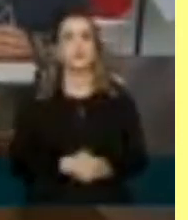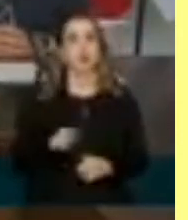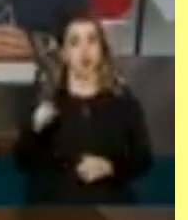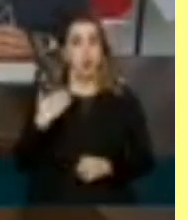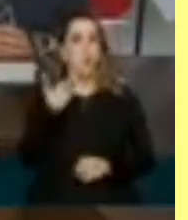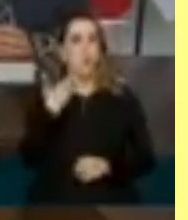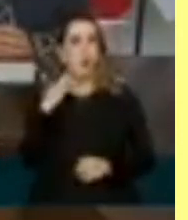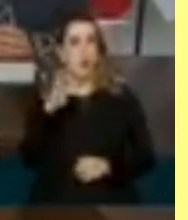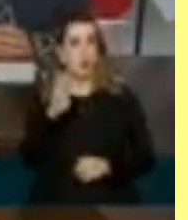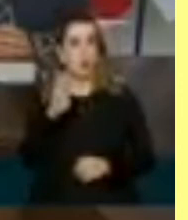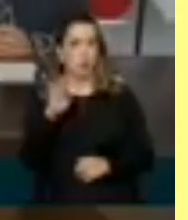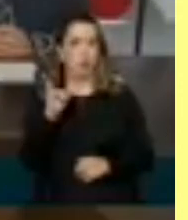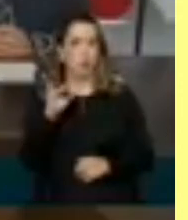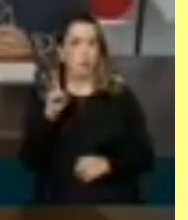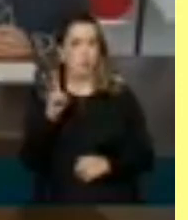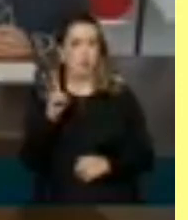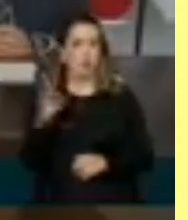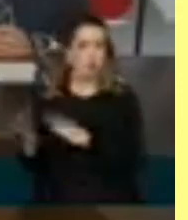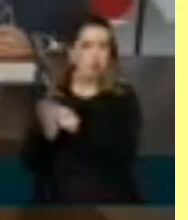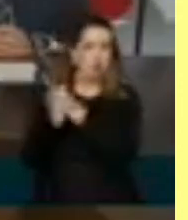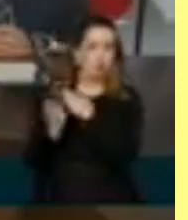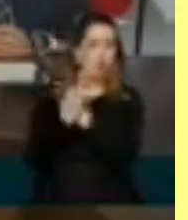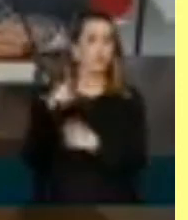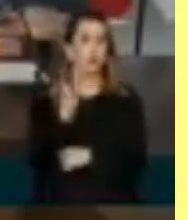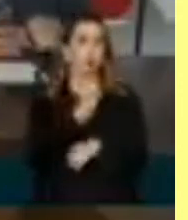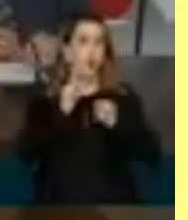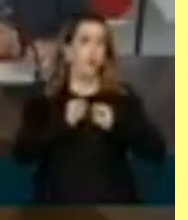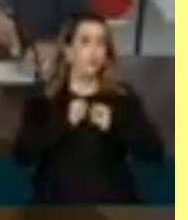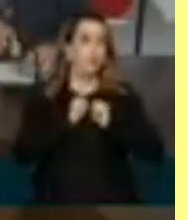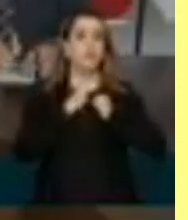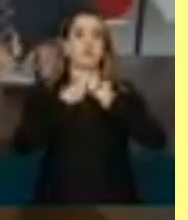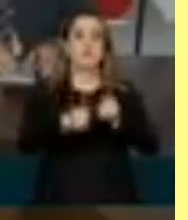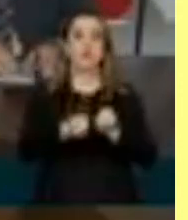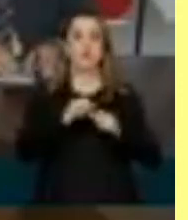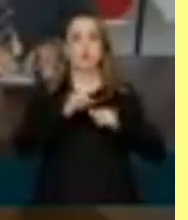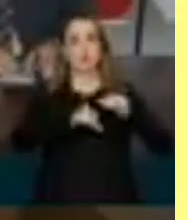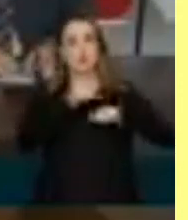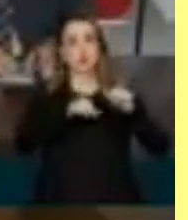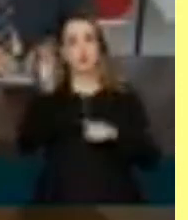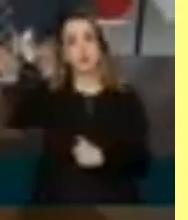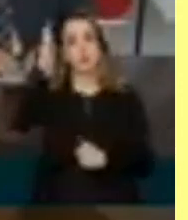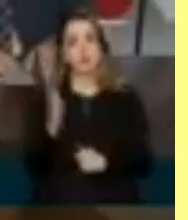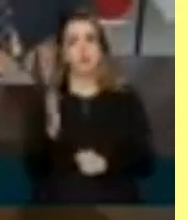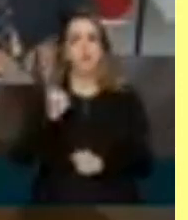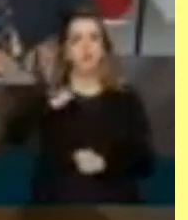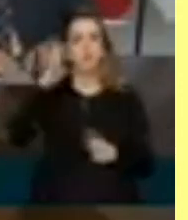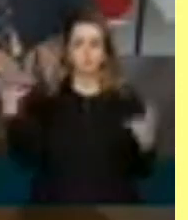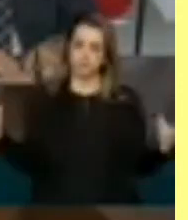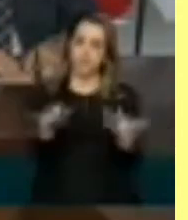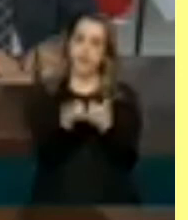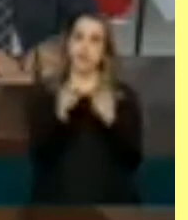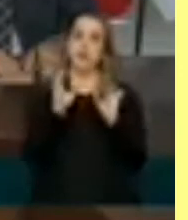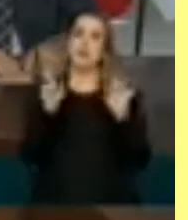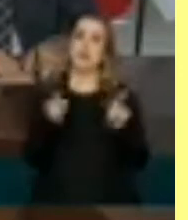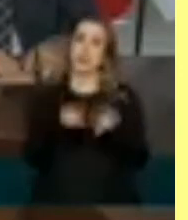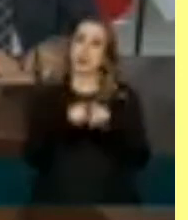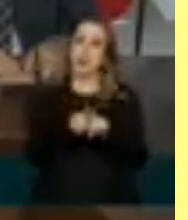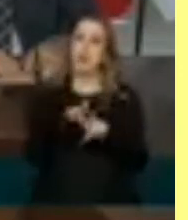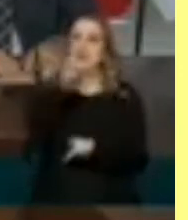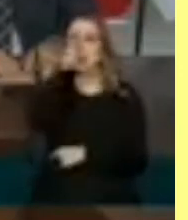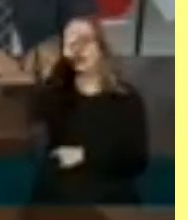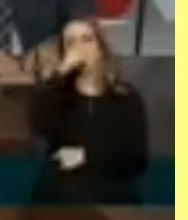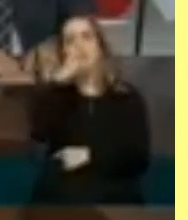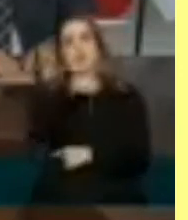tem contribuído de modo crucial com nossos esforços para tornar o Estado brasileiro mais eficiente e fortalecer o